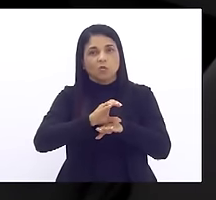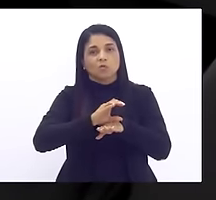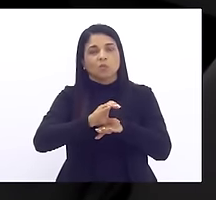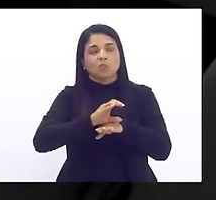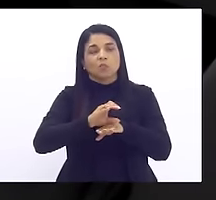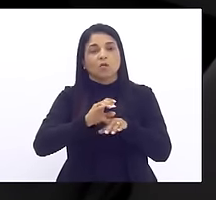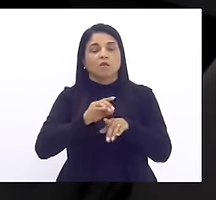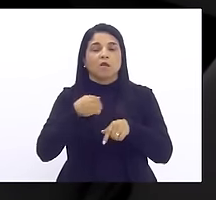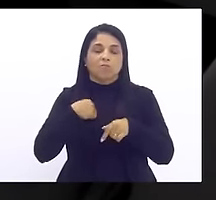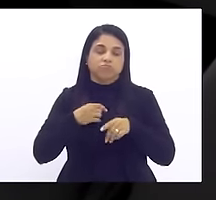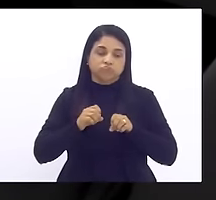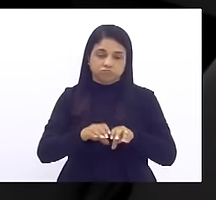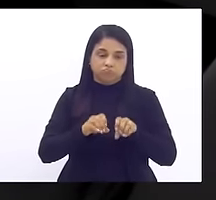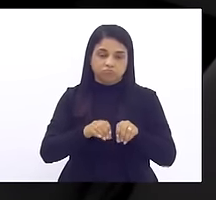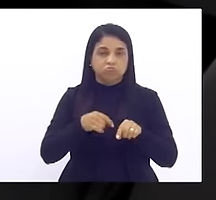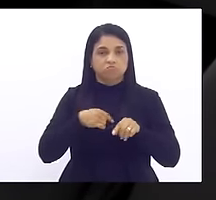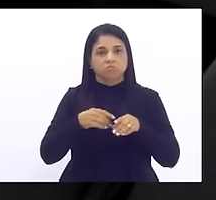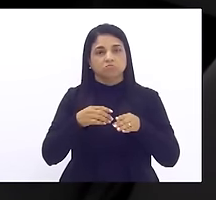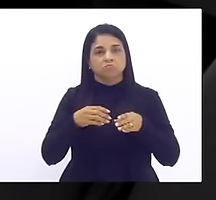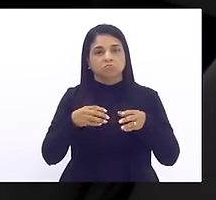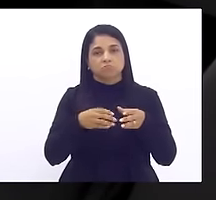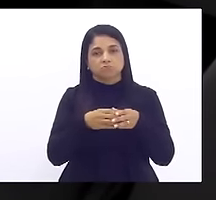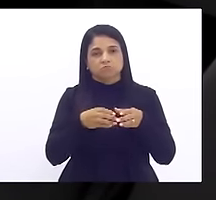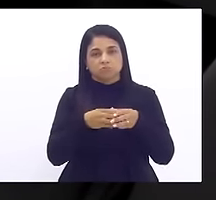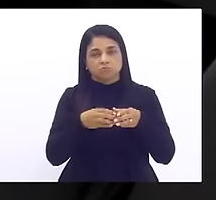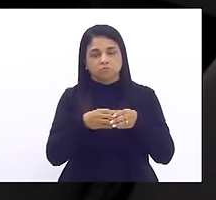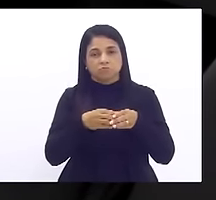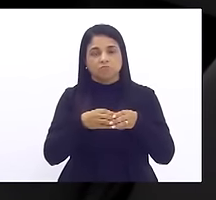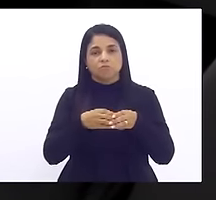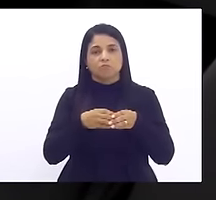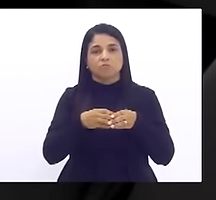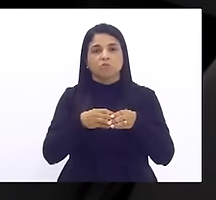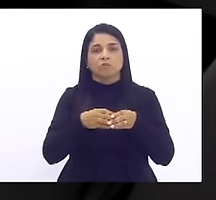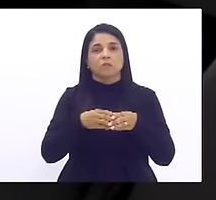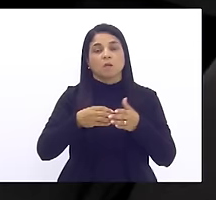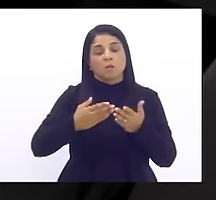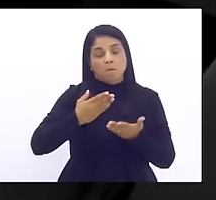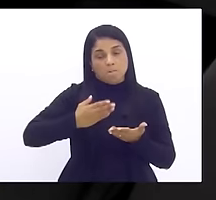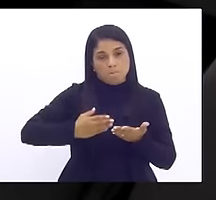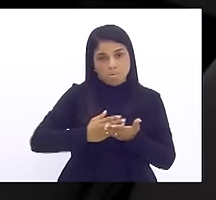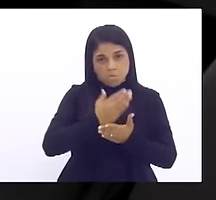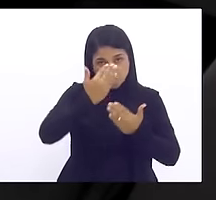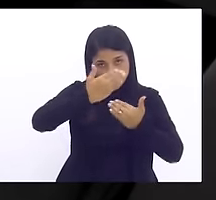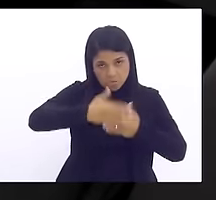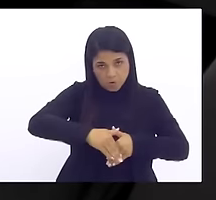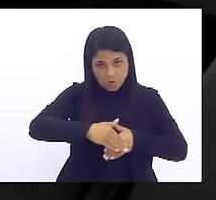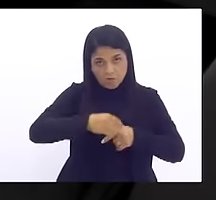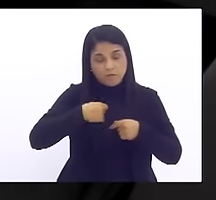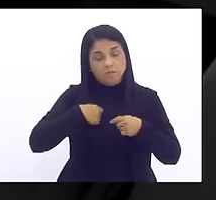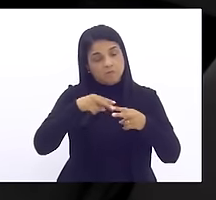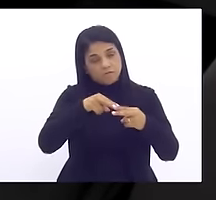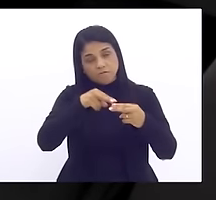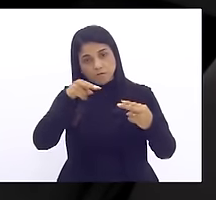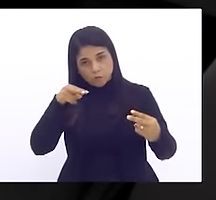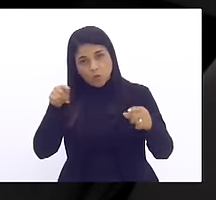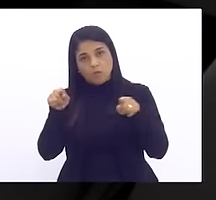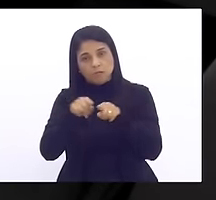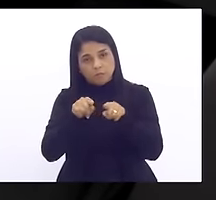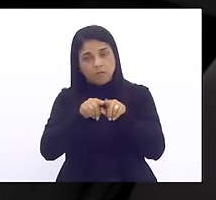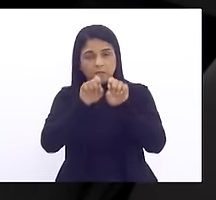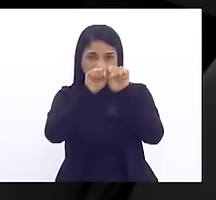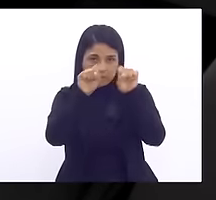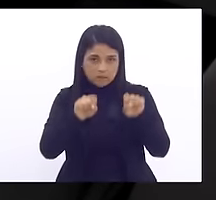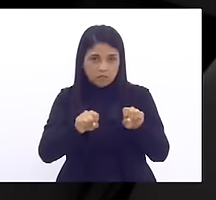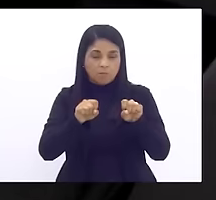pra gente a gente só passa a gente tem normalmente o curso Ele tem prova mas ele pode ser feito no sistema virtual é feito no sistema